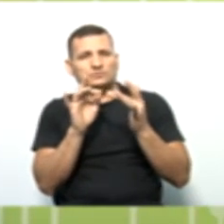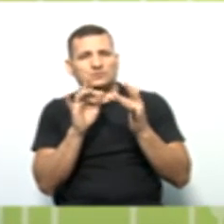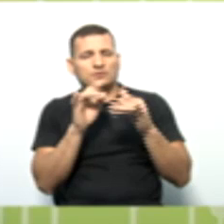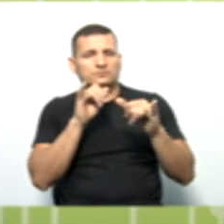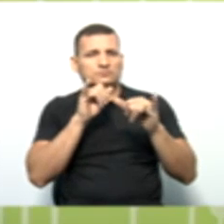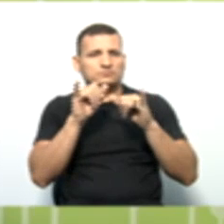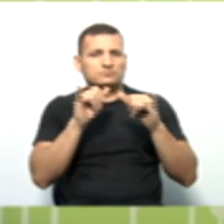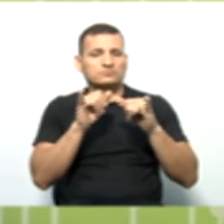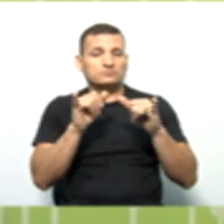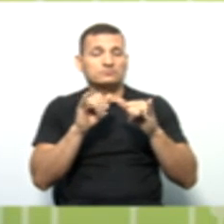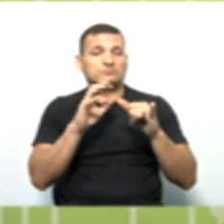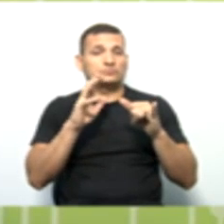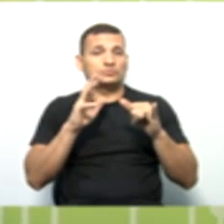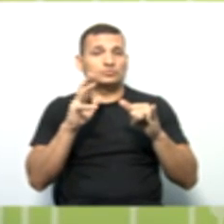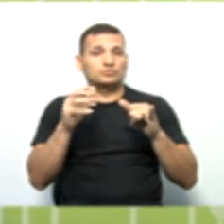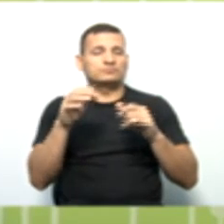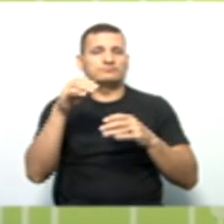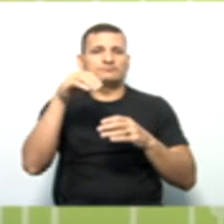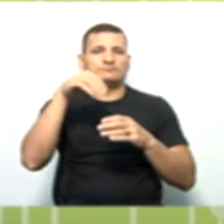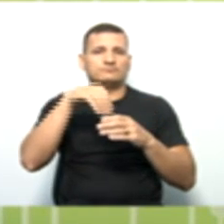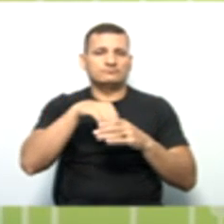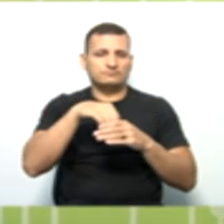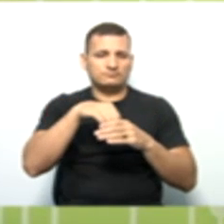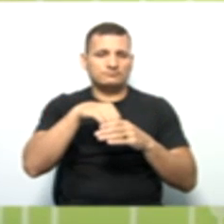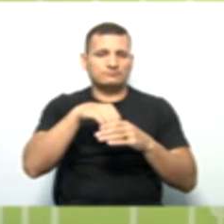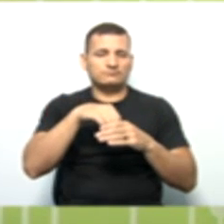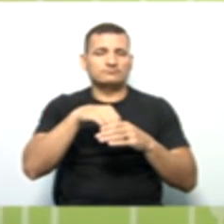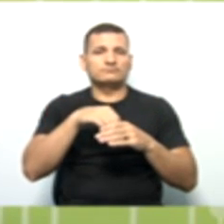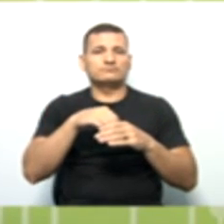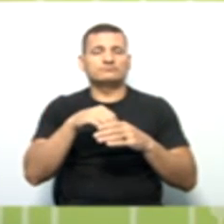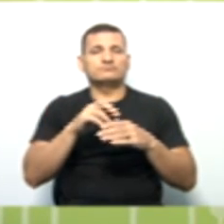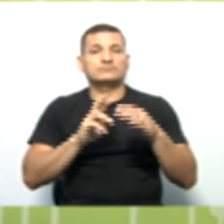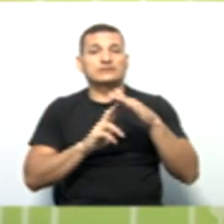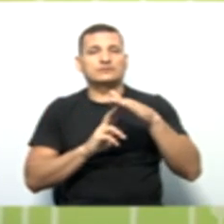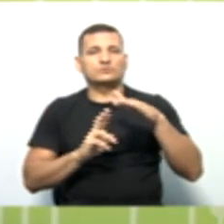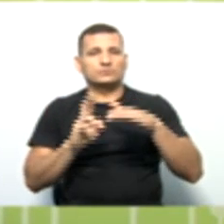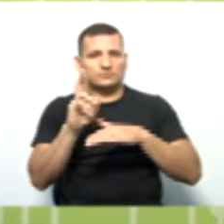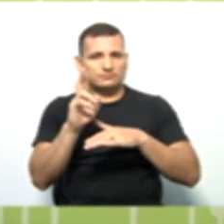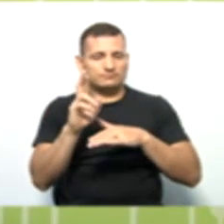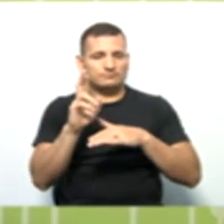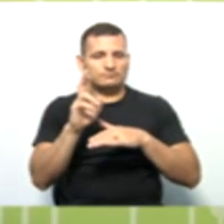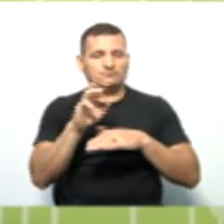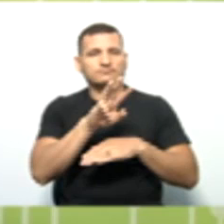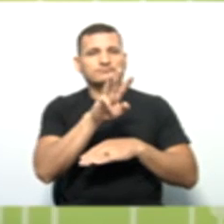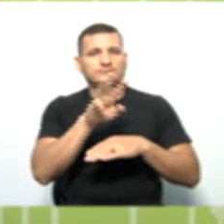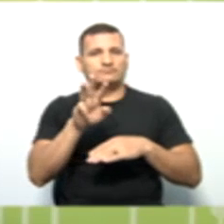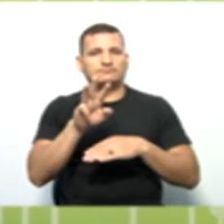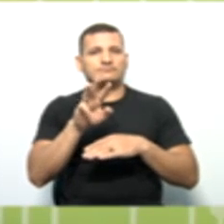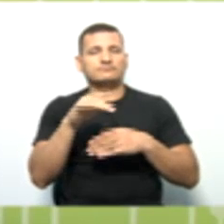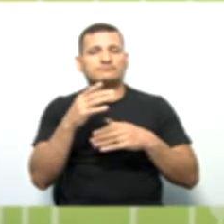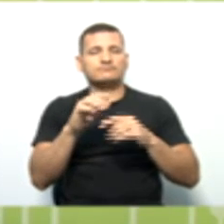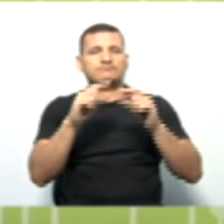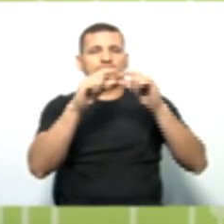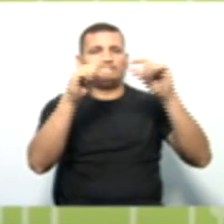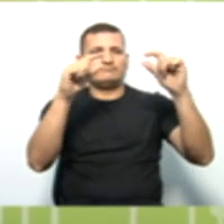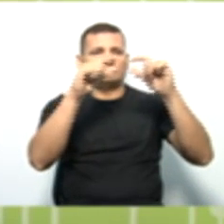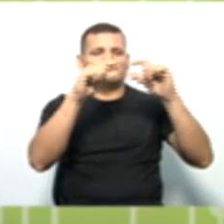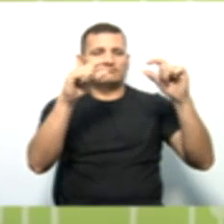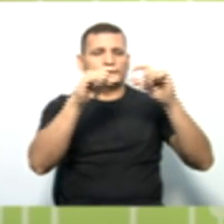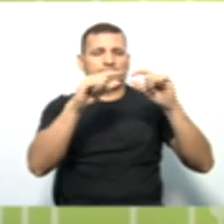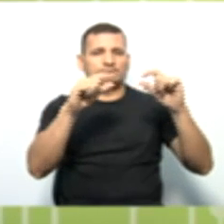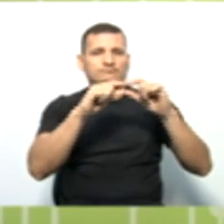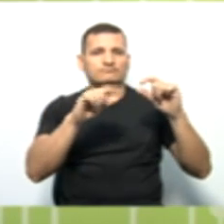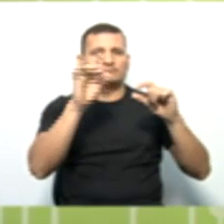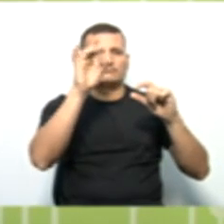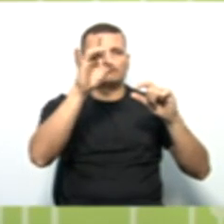detalhar dentro desse link ou dessa nova página chamada reitoria. E aí sucessivamente para cada menu que a gente for ter dentro